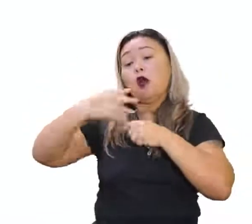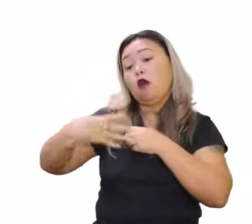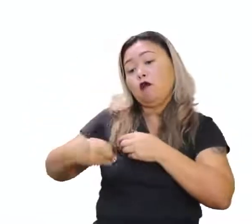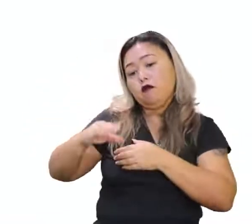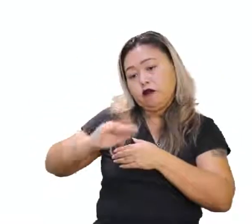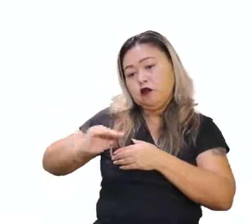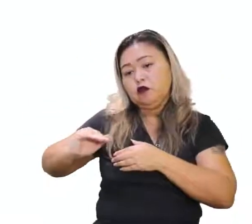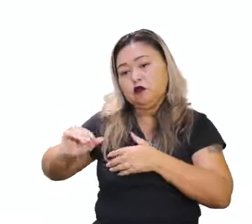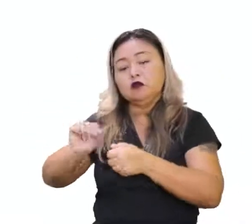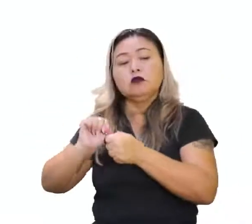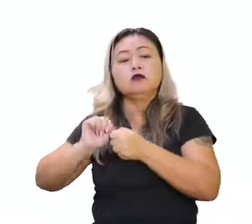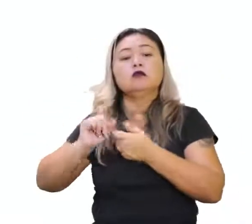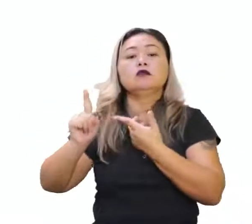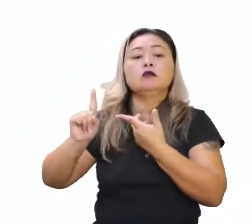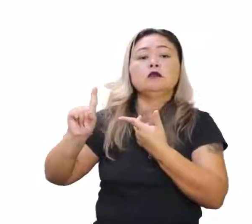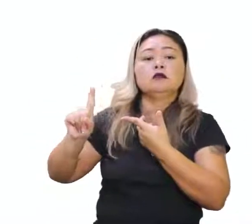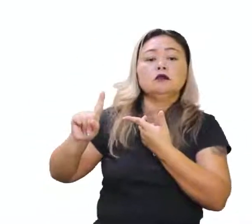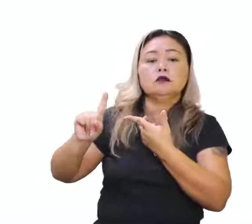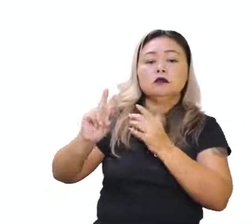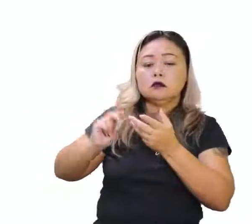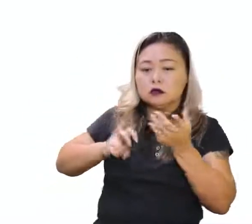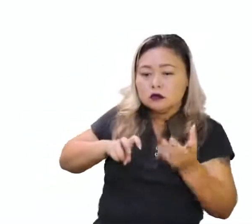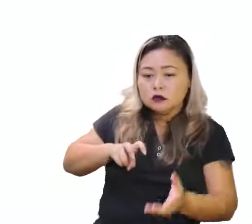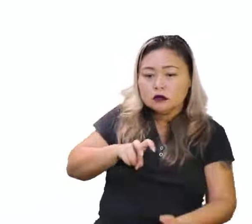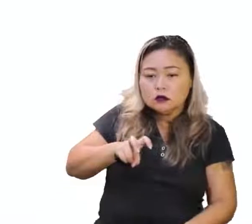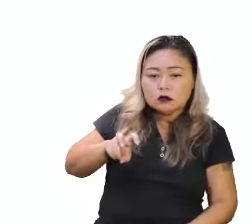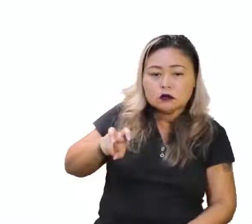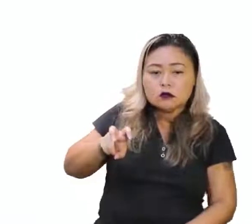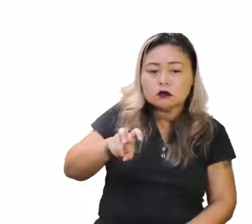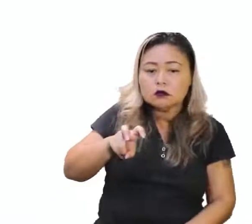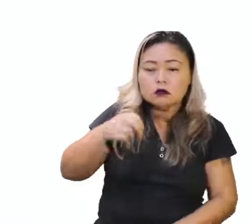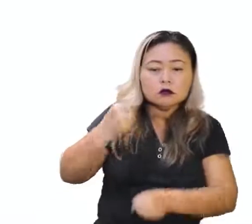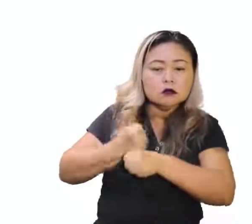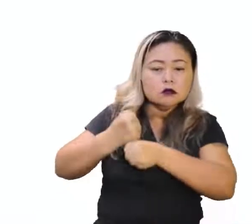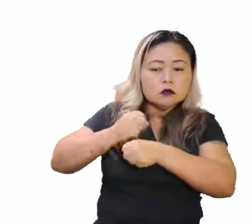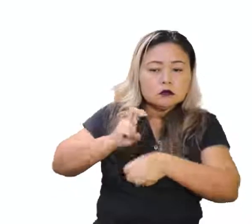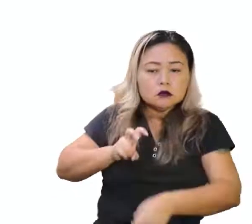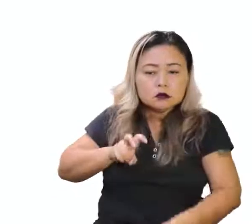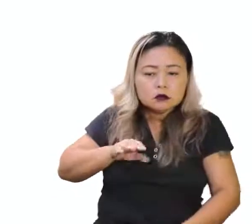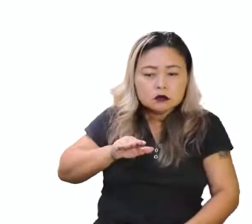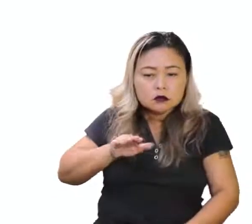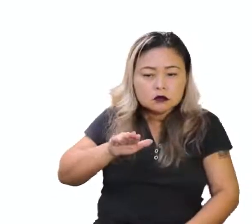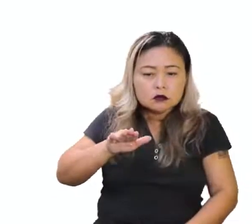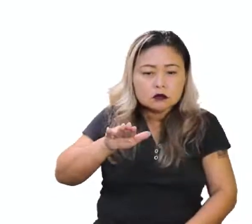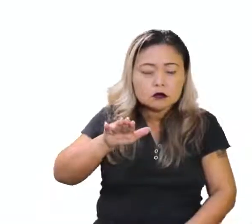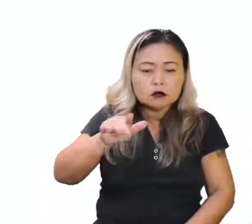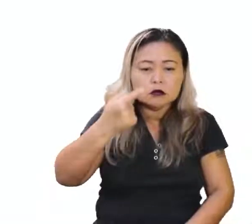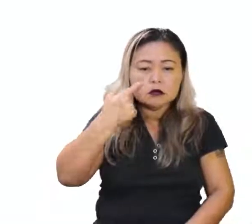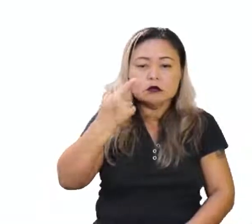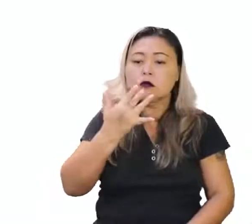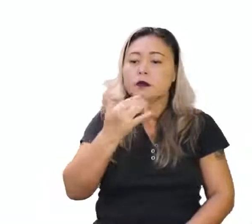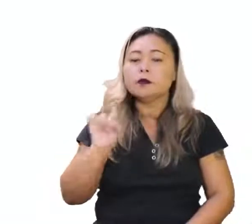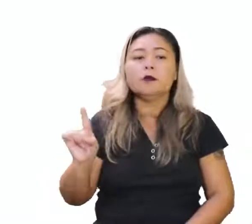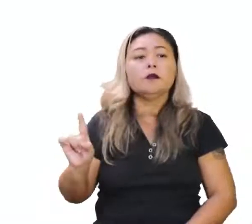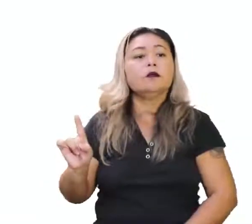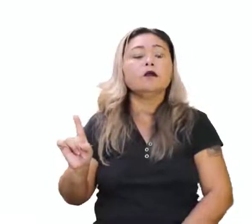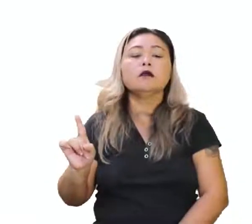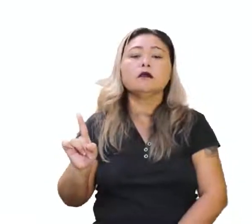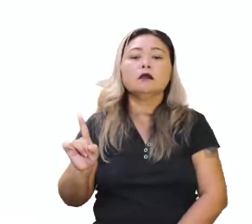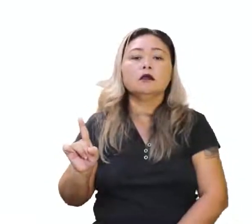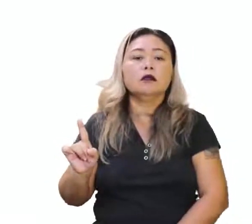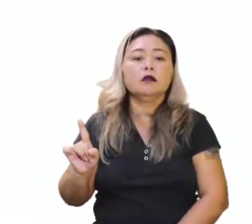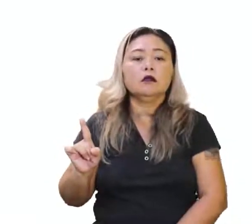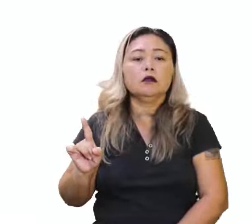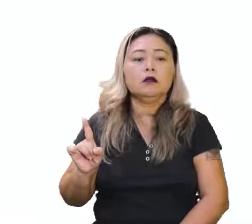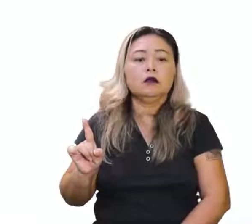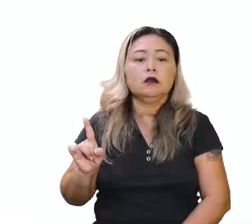filhote. Aí tem uma escada, essa escada a gente vai ver toda a estrutura de construção de uma escada dessa. Deixa eu pegar essa cor aqui que,